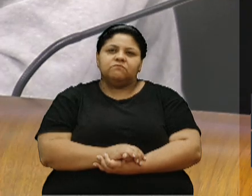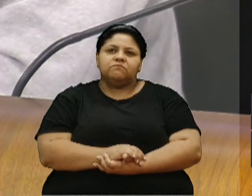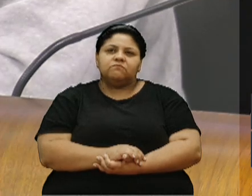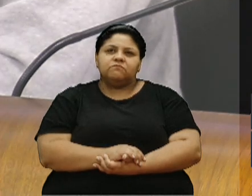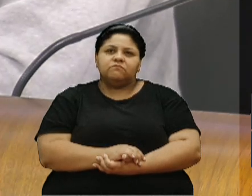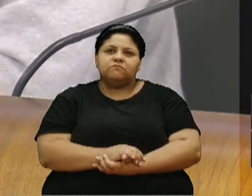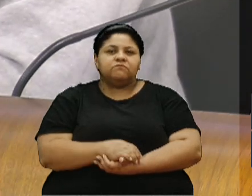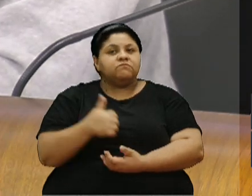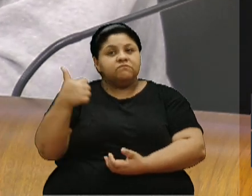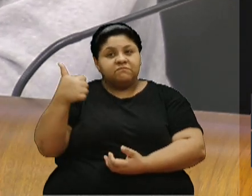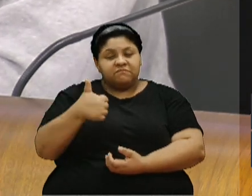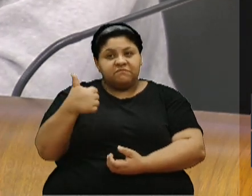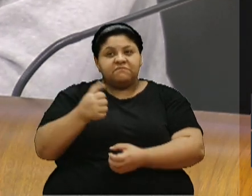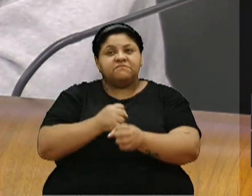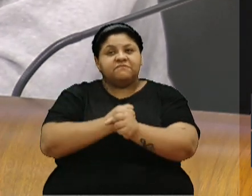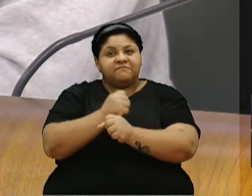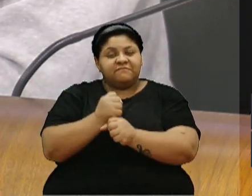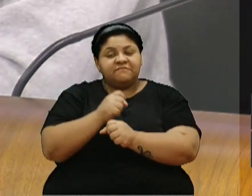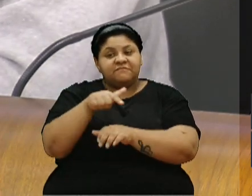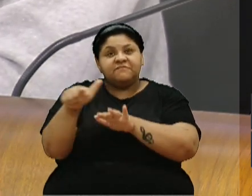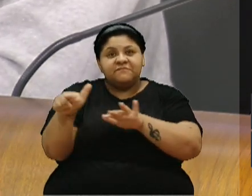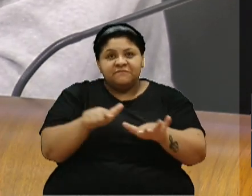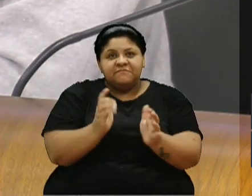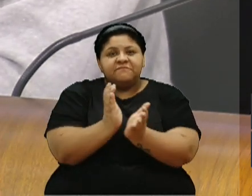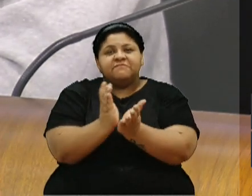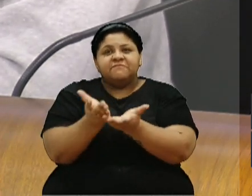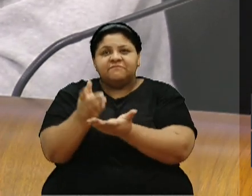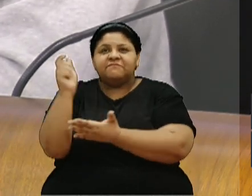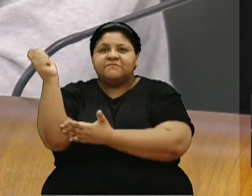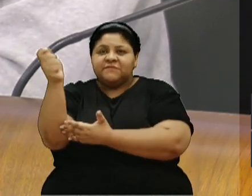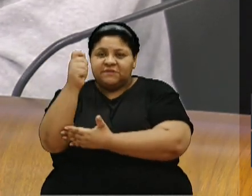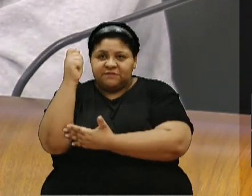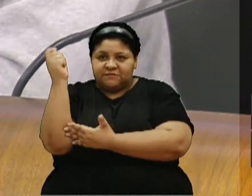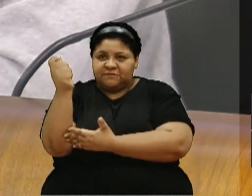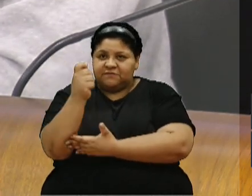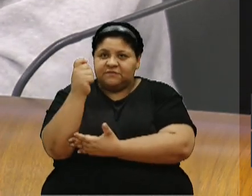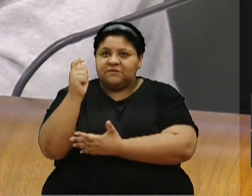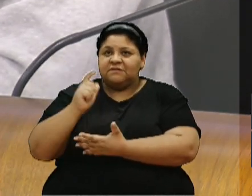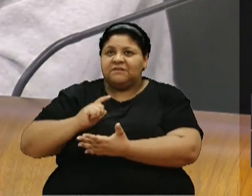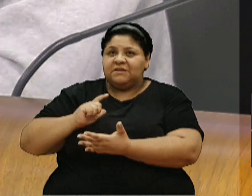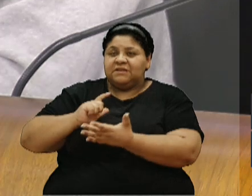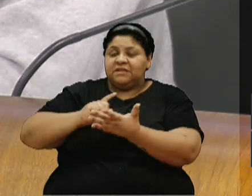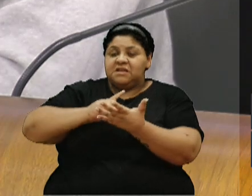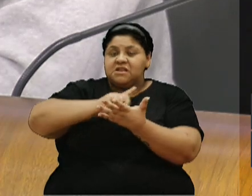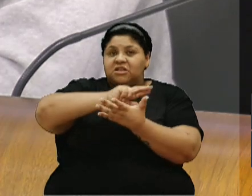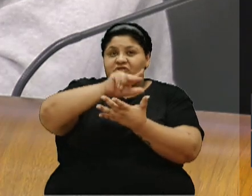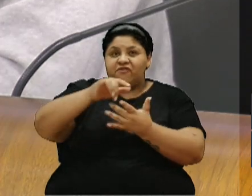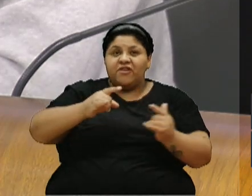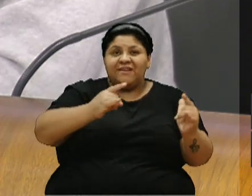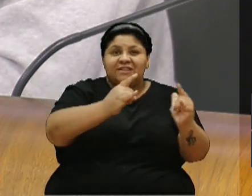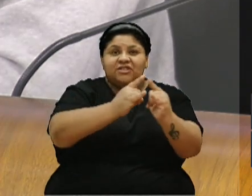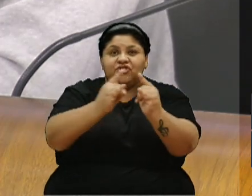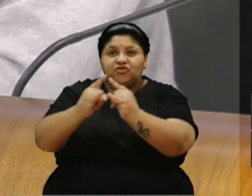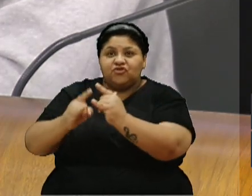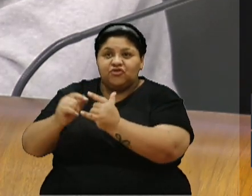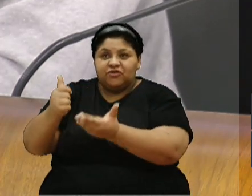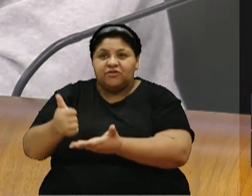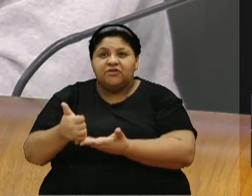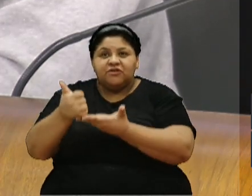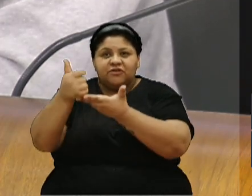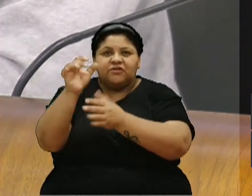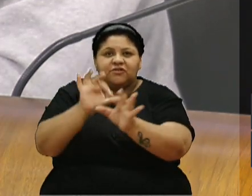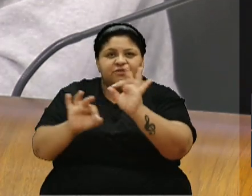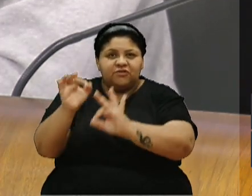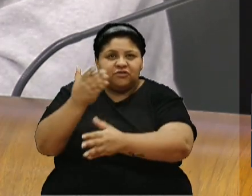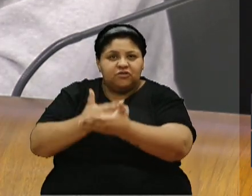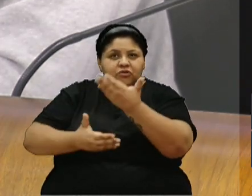neste primeiro ano desta semana, né, o Fórum Gaúcho se ocupa com diferentes entidades, diferentes apoios, de organizar